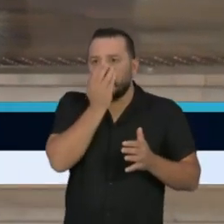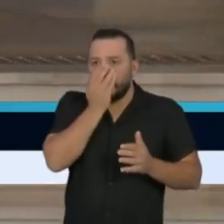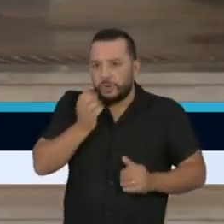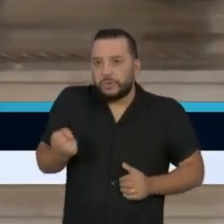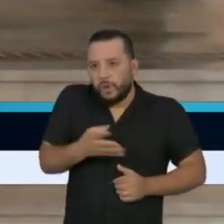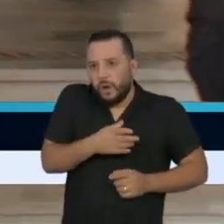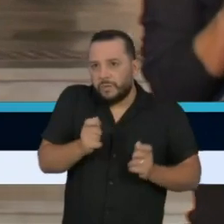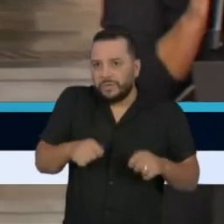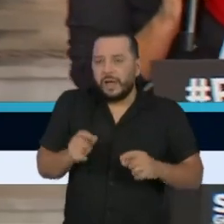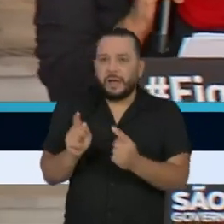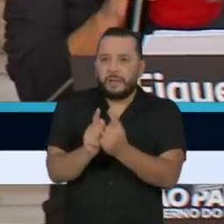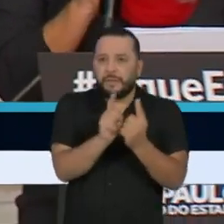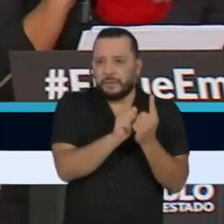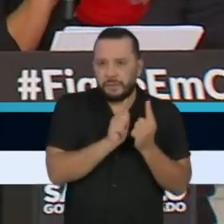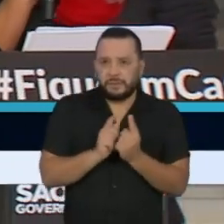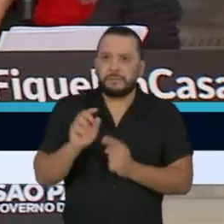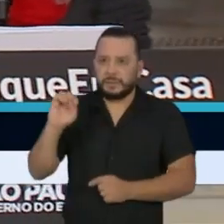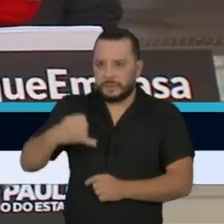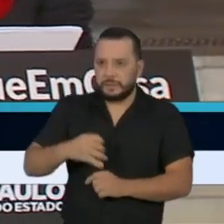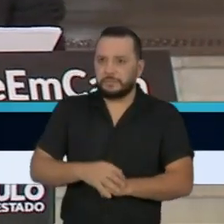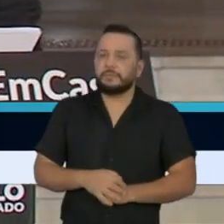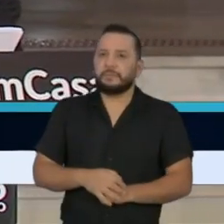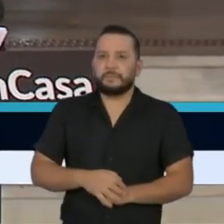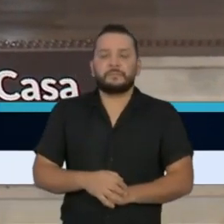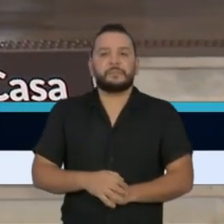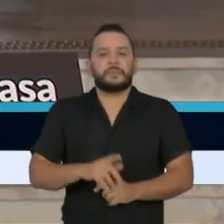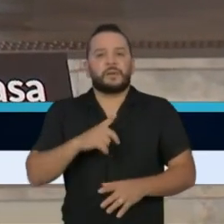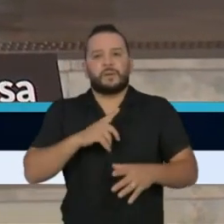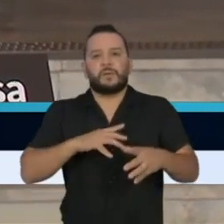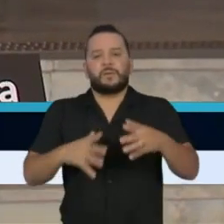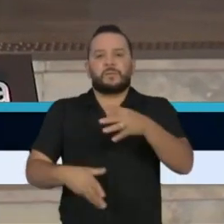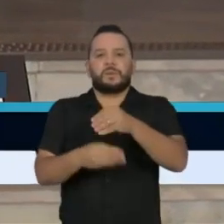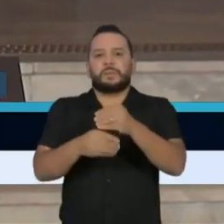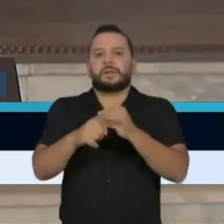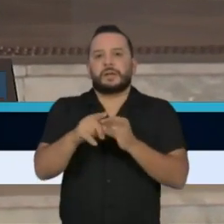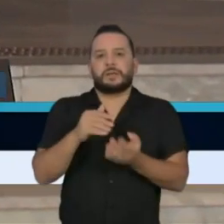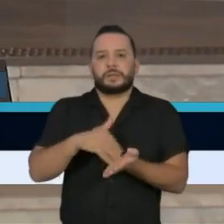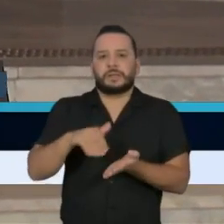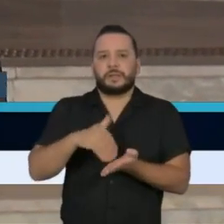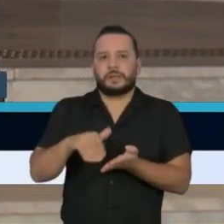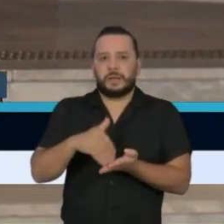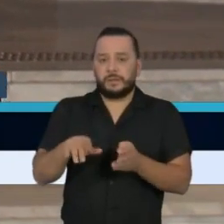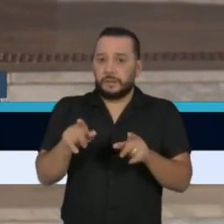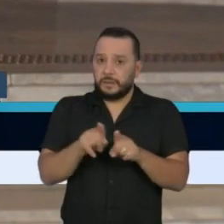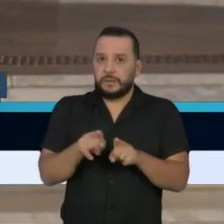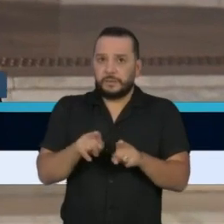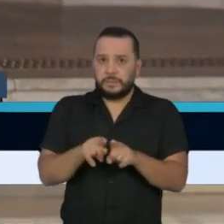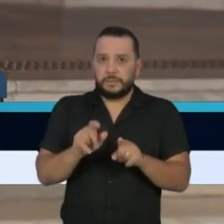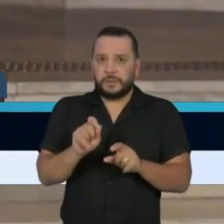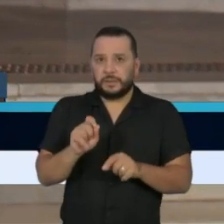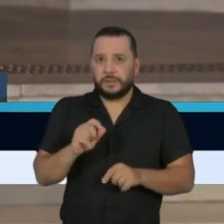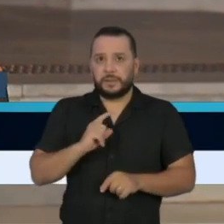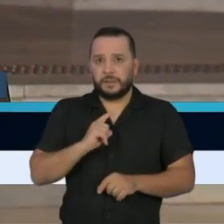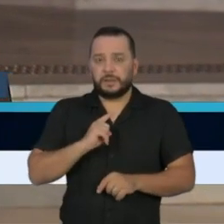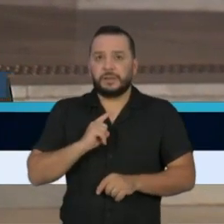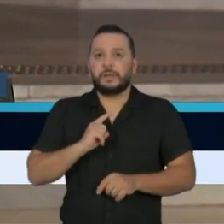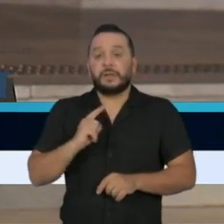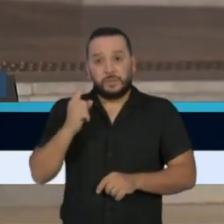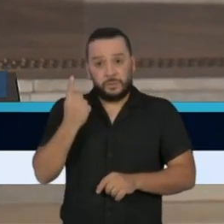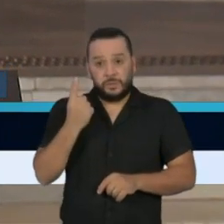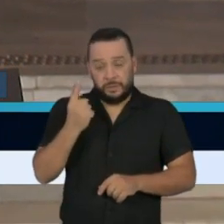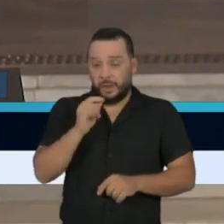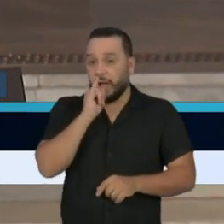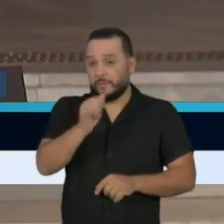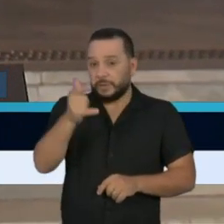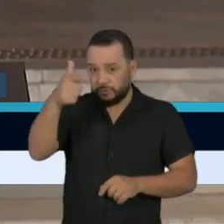Eu só quero complementar a fala do secretário e só reforçar uma fala que a gente já vem colocando